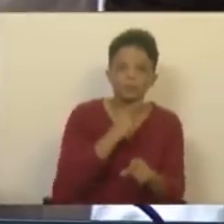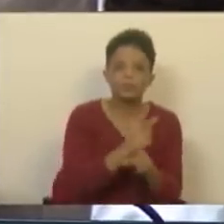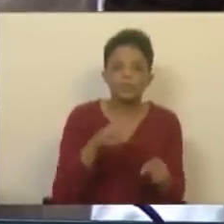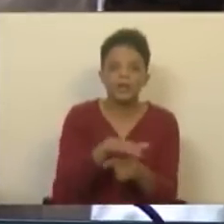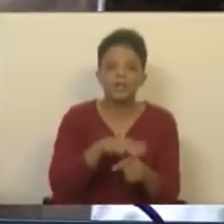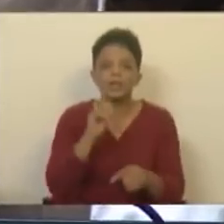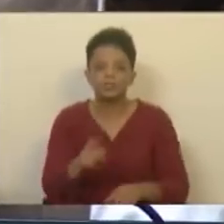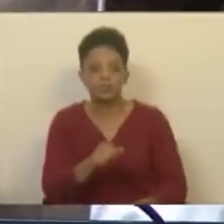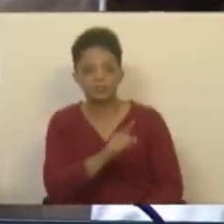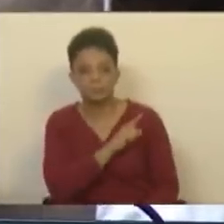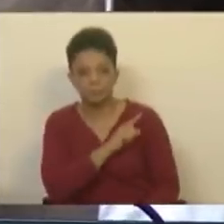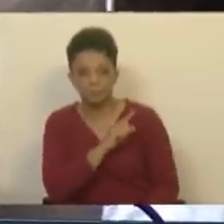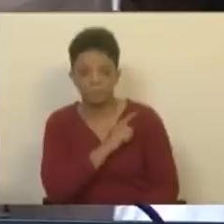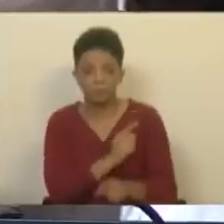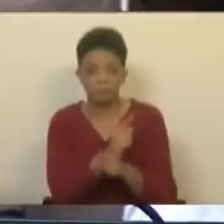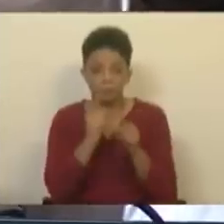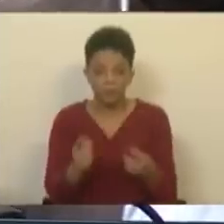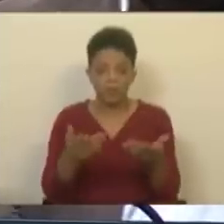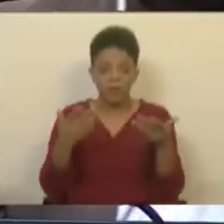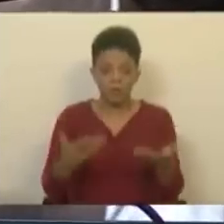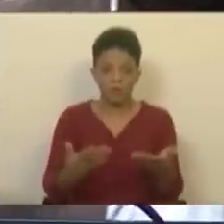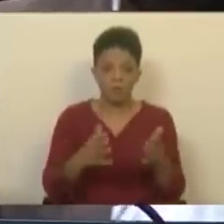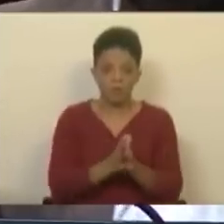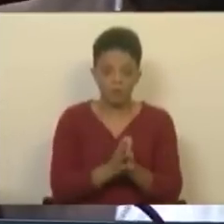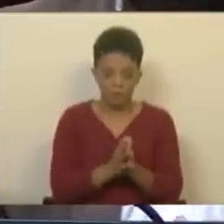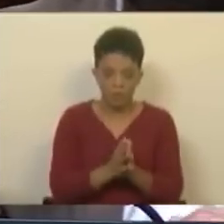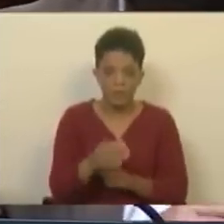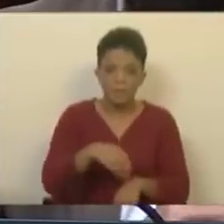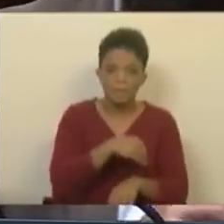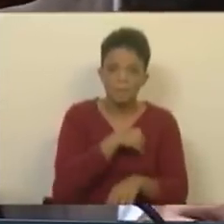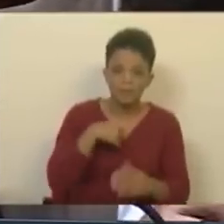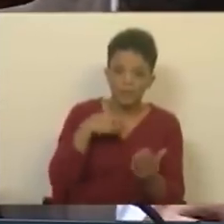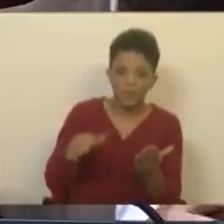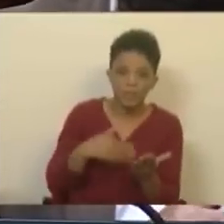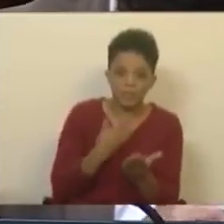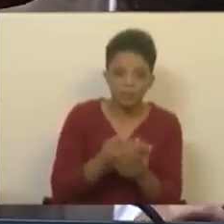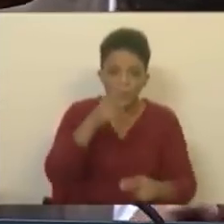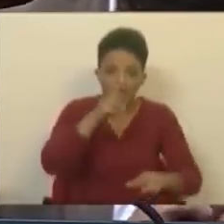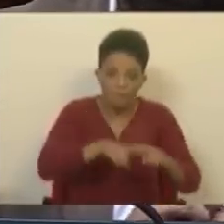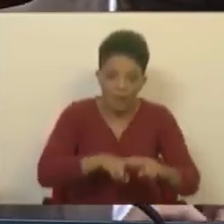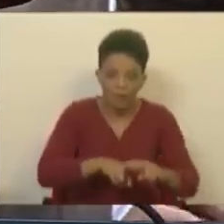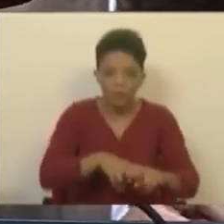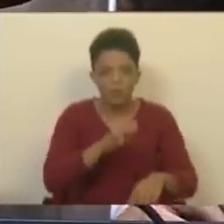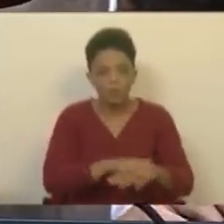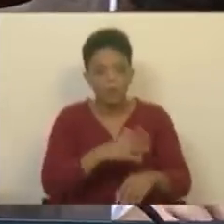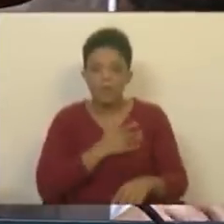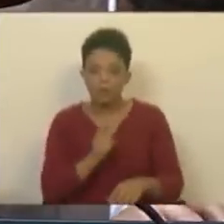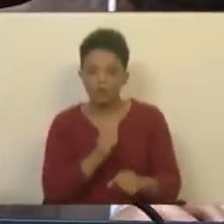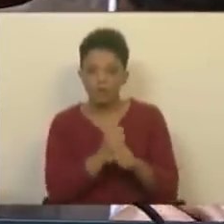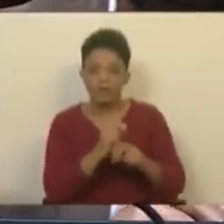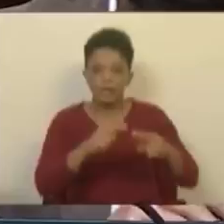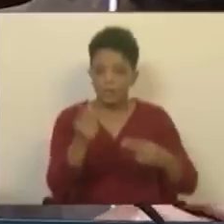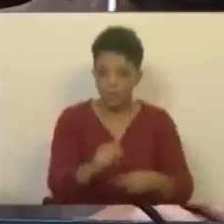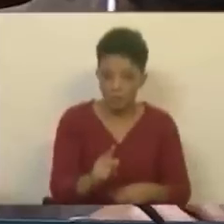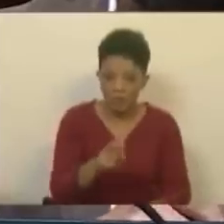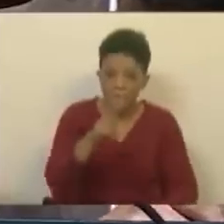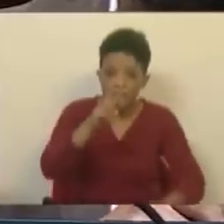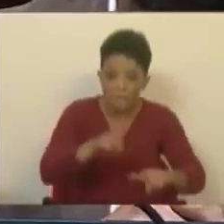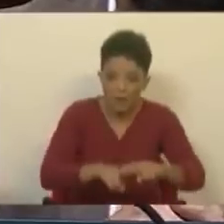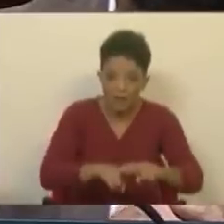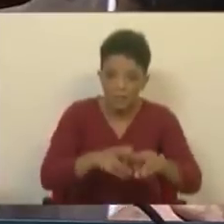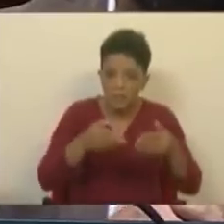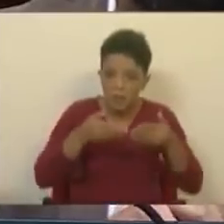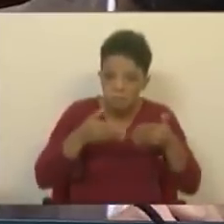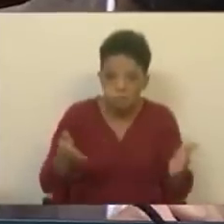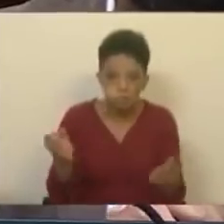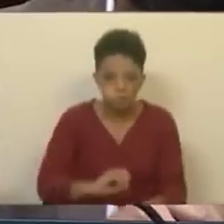privado porque agora já não é sequer se os médicos se candidatam a vagas não gostando das carreiras não as vagas nem